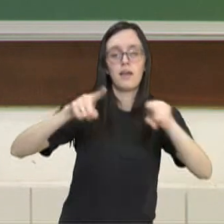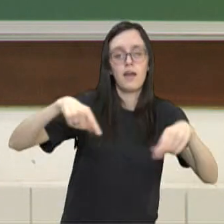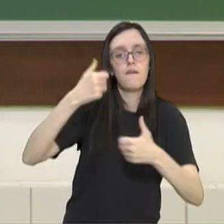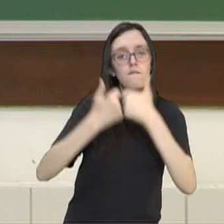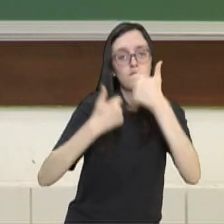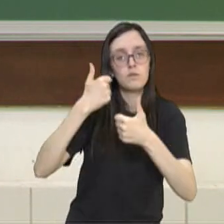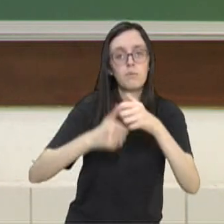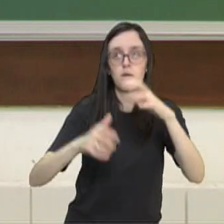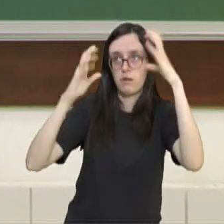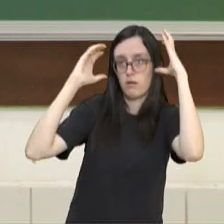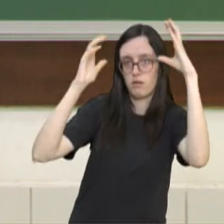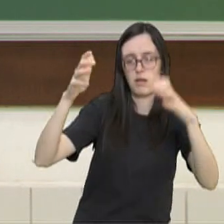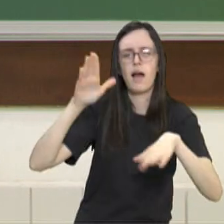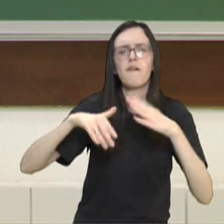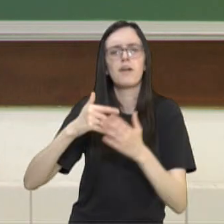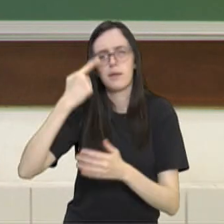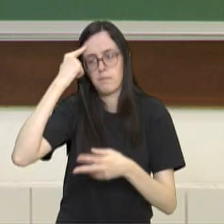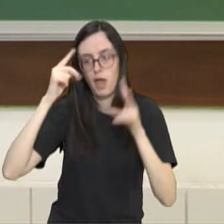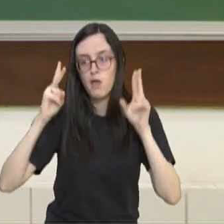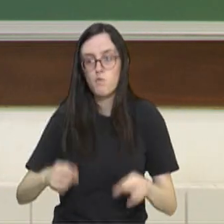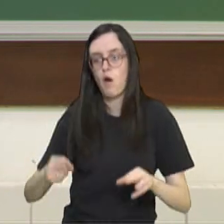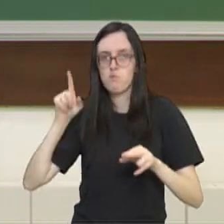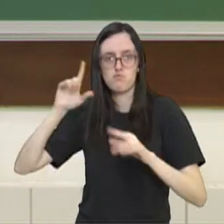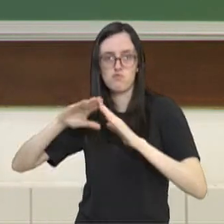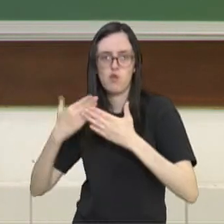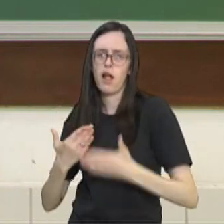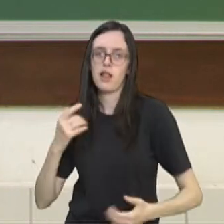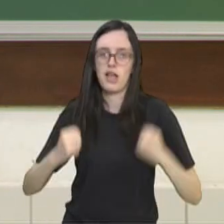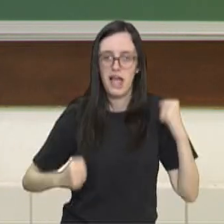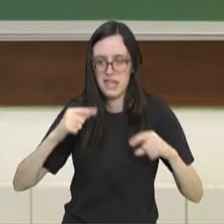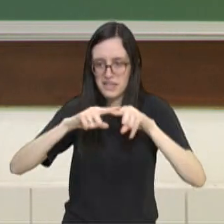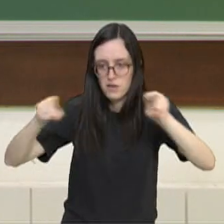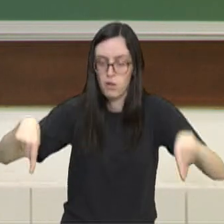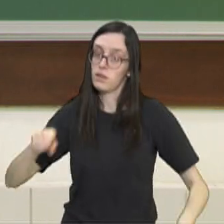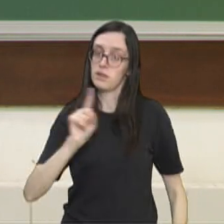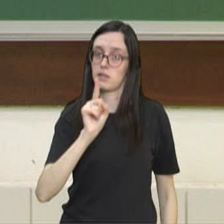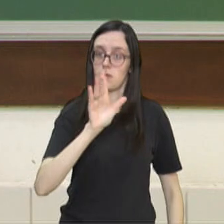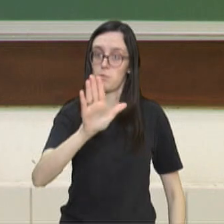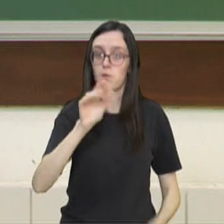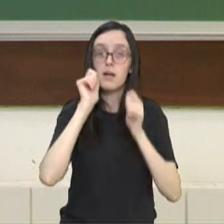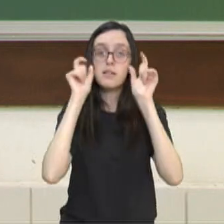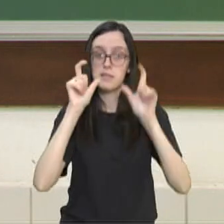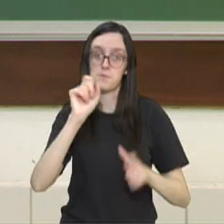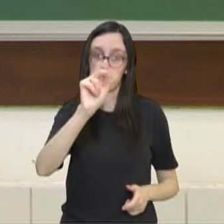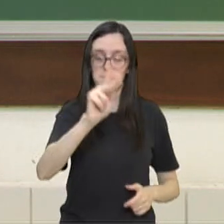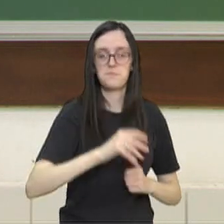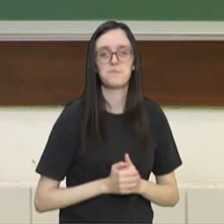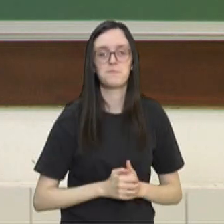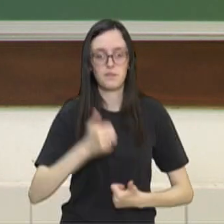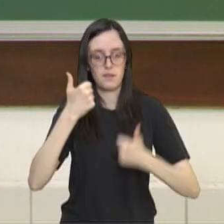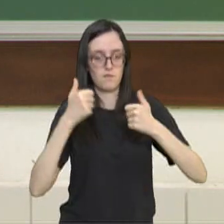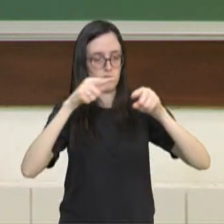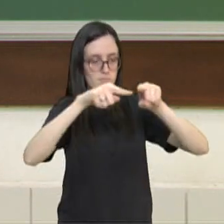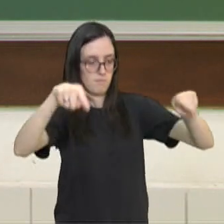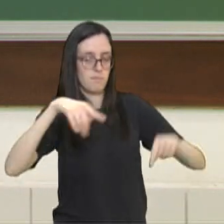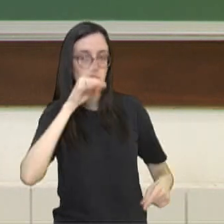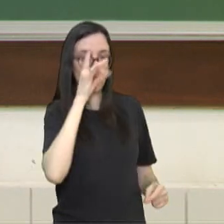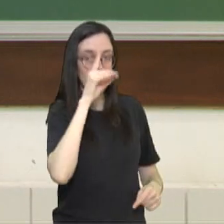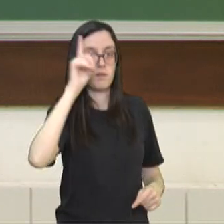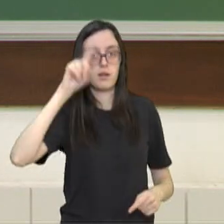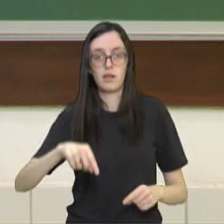temos diferença sim. No futebol, o arremesso lateral é cobrado com as mãos, tá? Futebol de